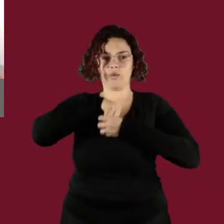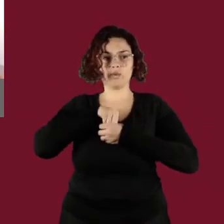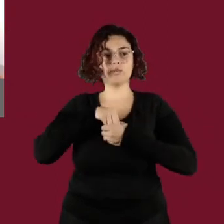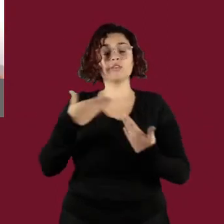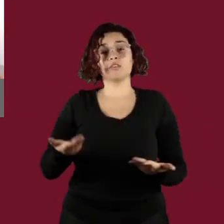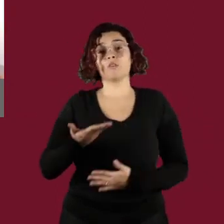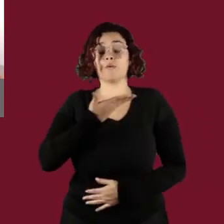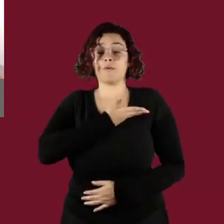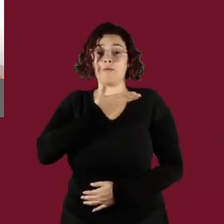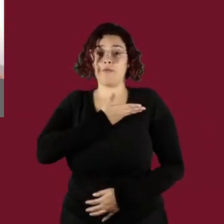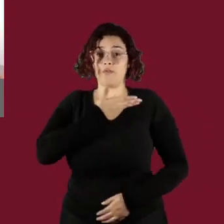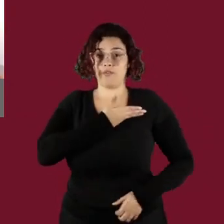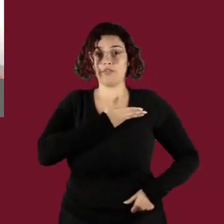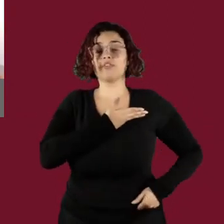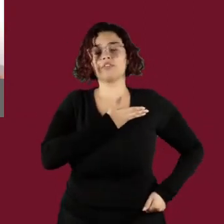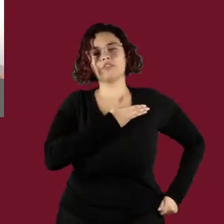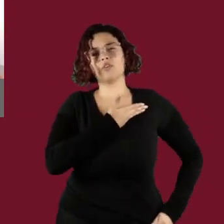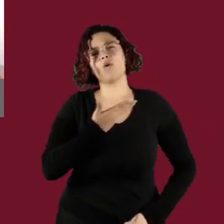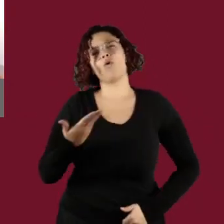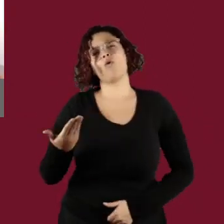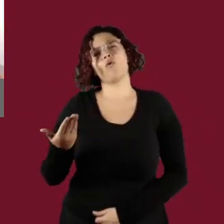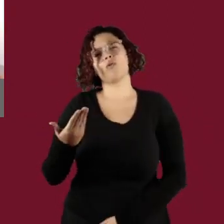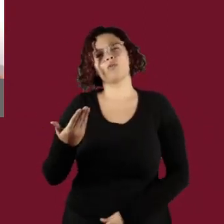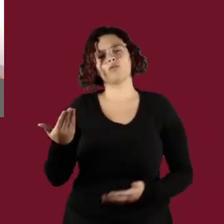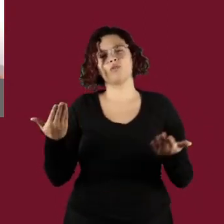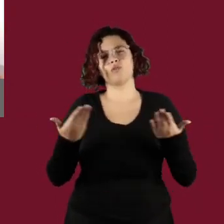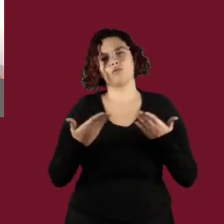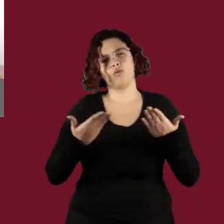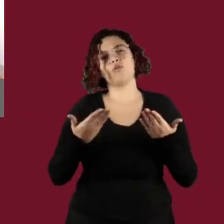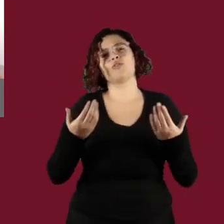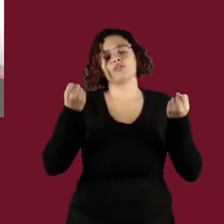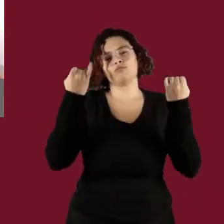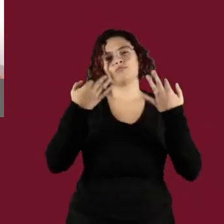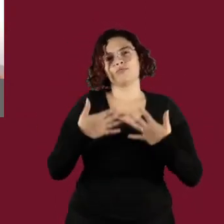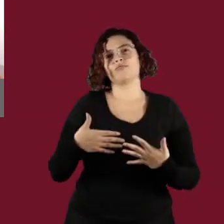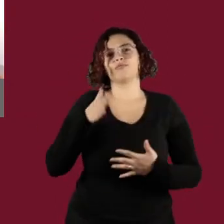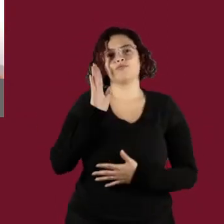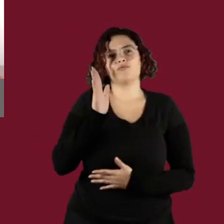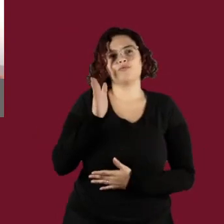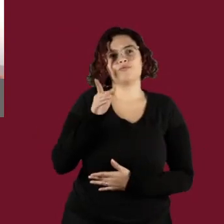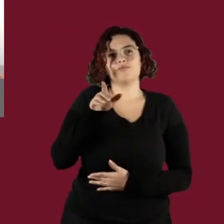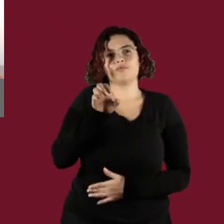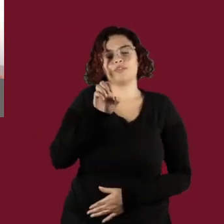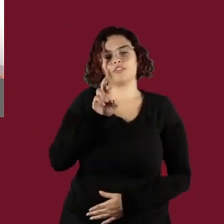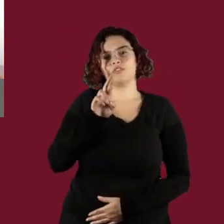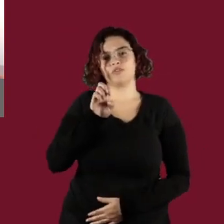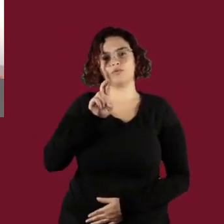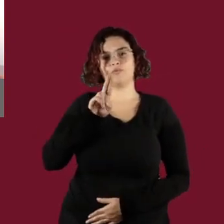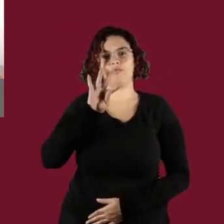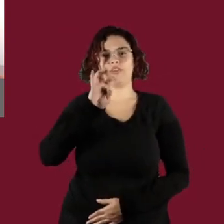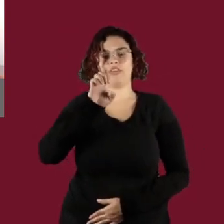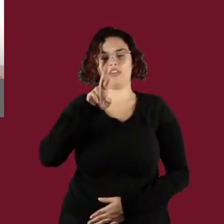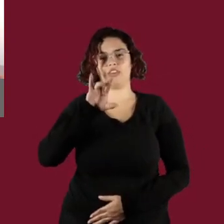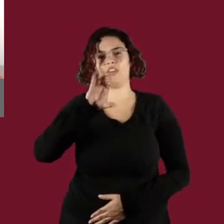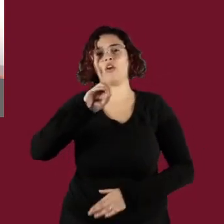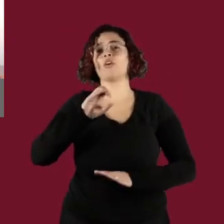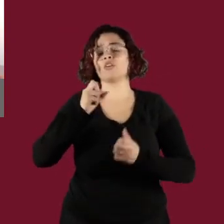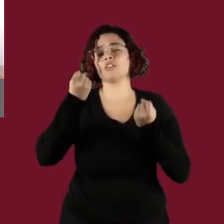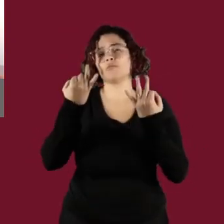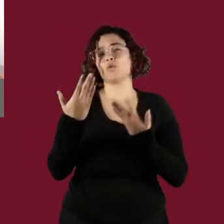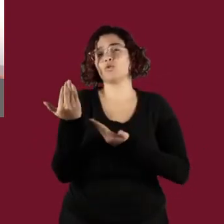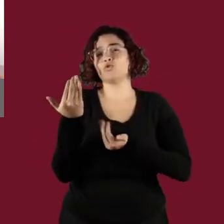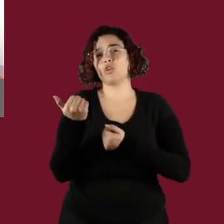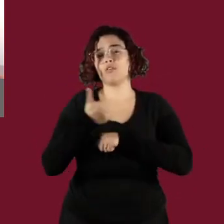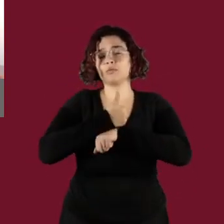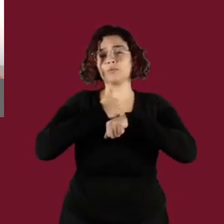nosso, que hoje, como o Eleutério falou, nós recebemos bastante jovens que passaram por aqui, já profissionais no mercado,